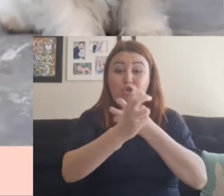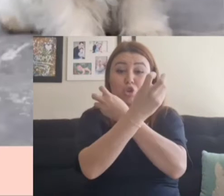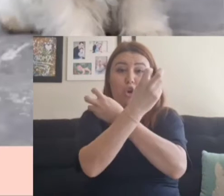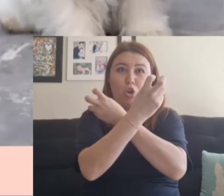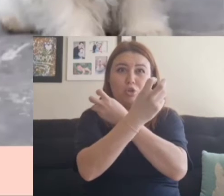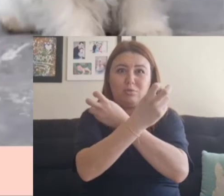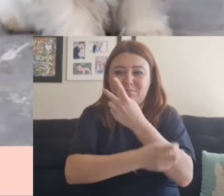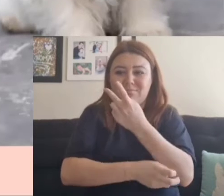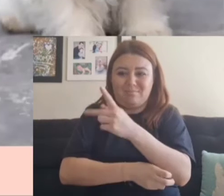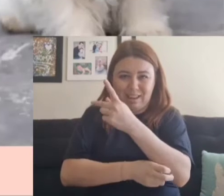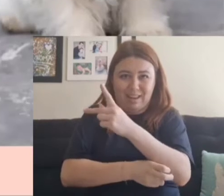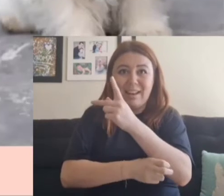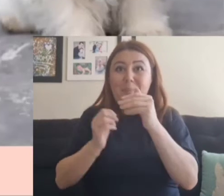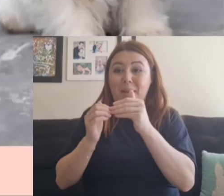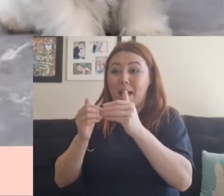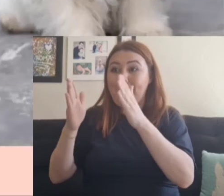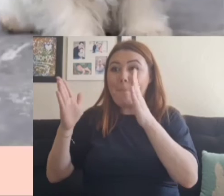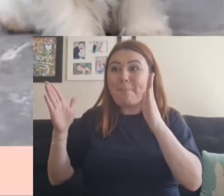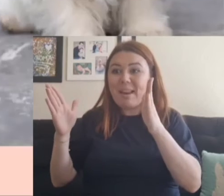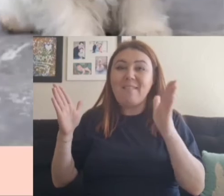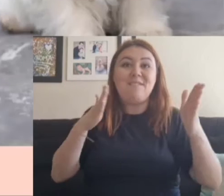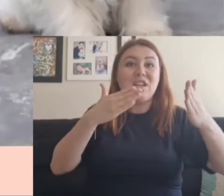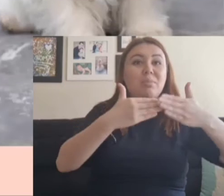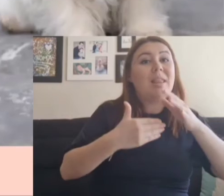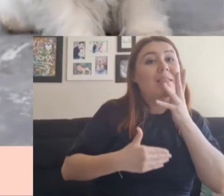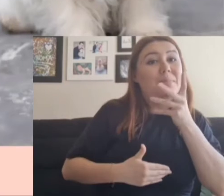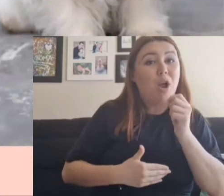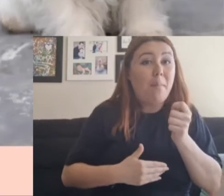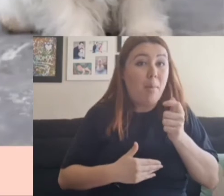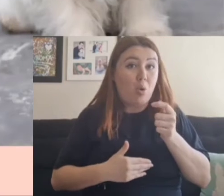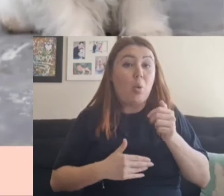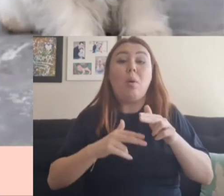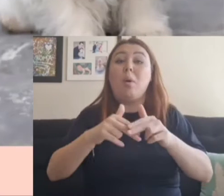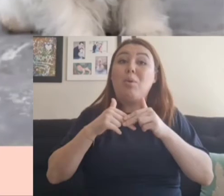medida estável para obter a idade